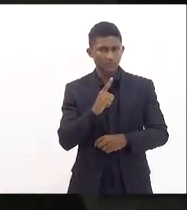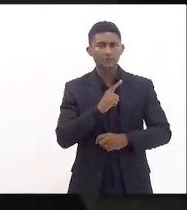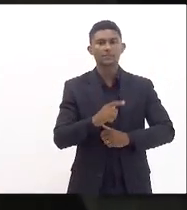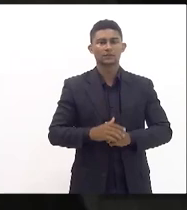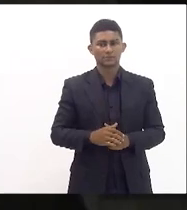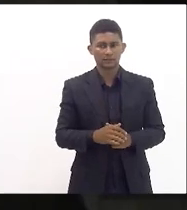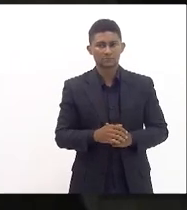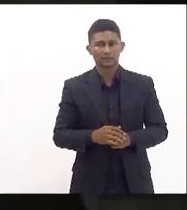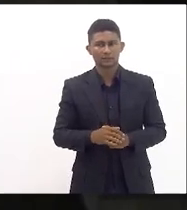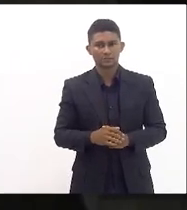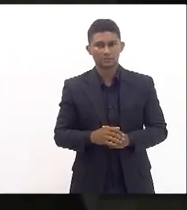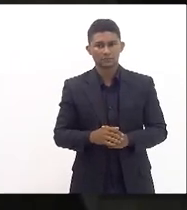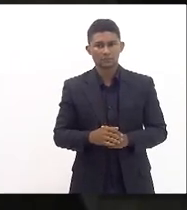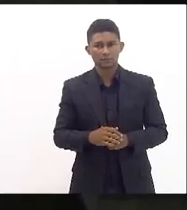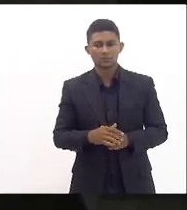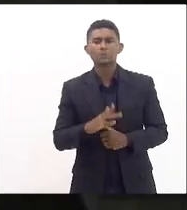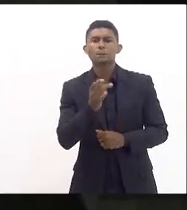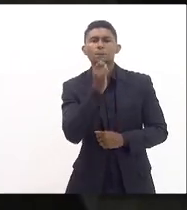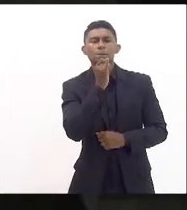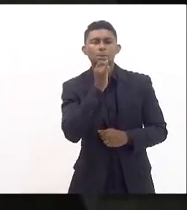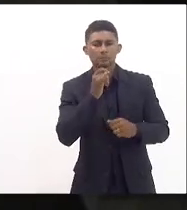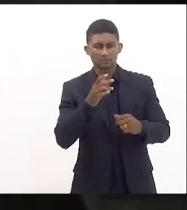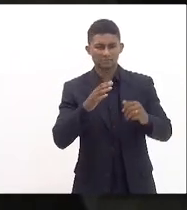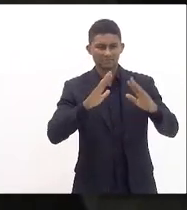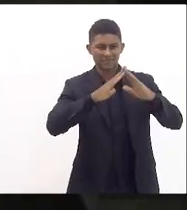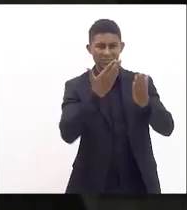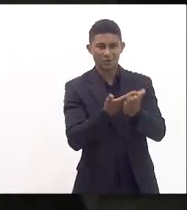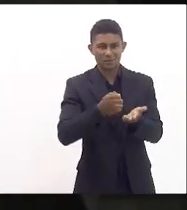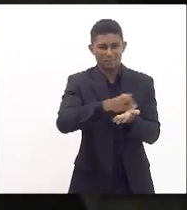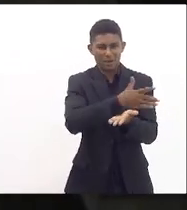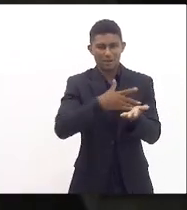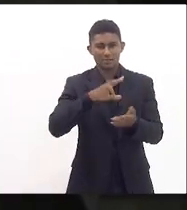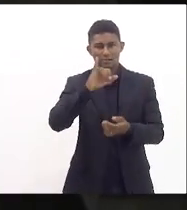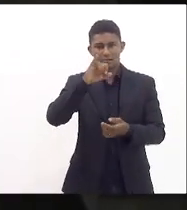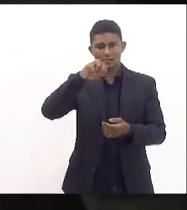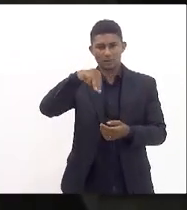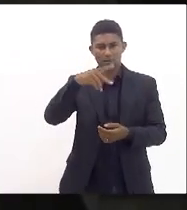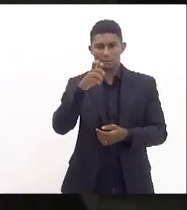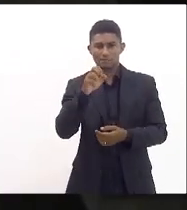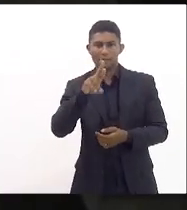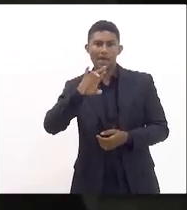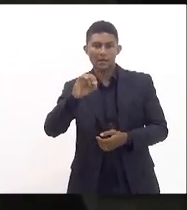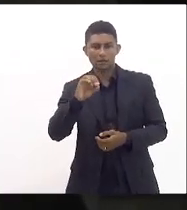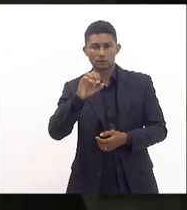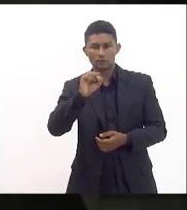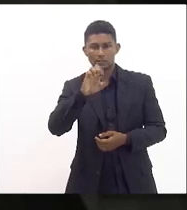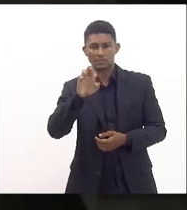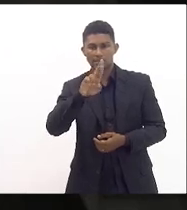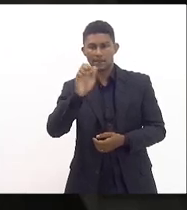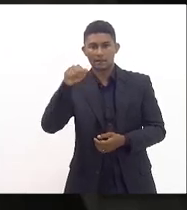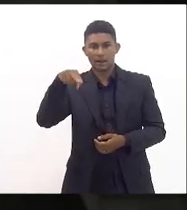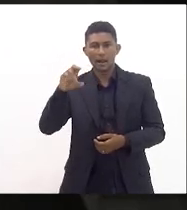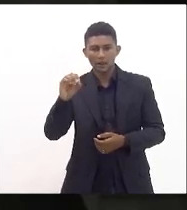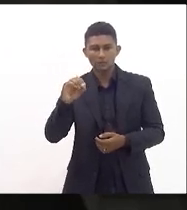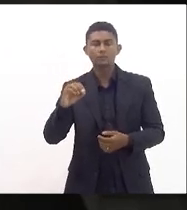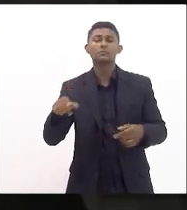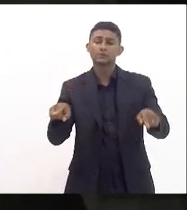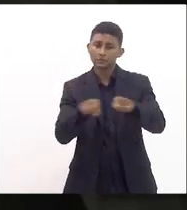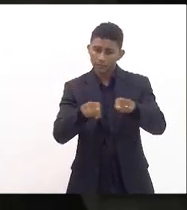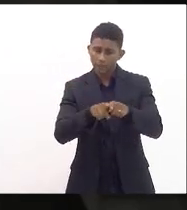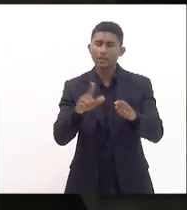mais ou menos diretamente. No caso do Império Serrano, nós tivemos um enredo que também fez menção a esta